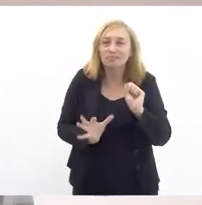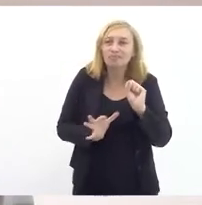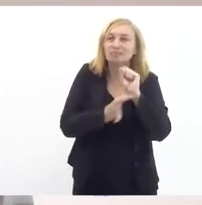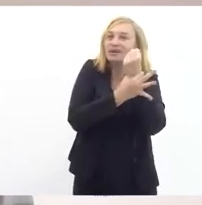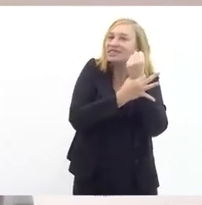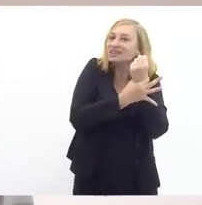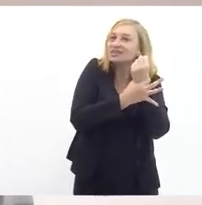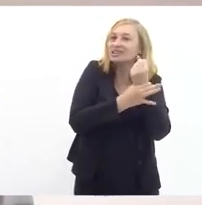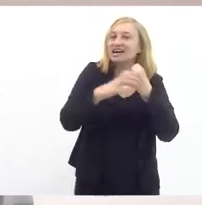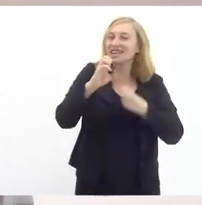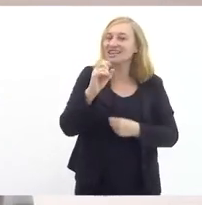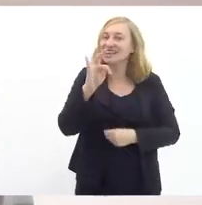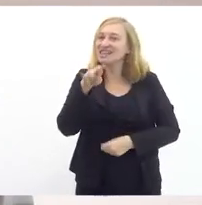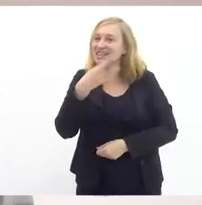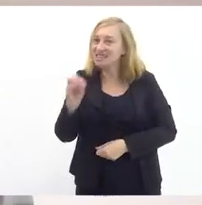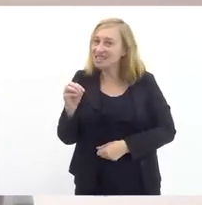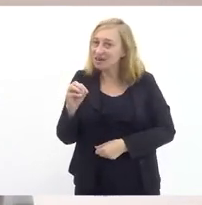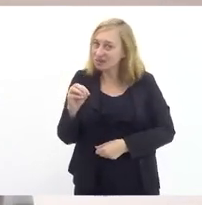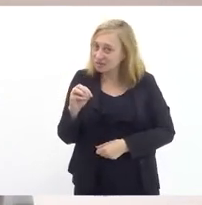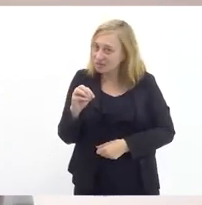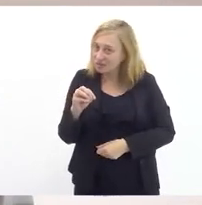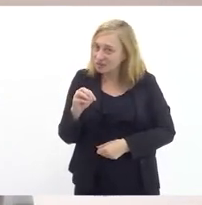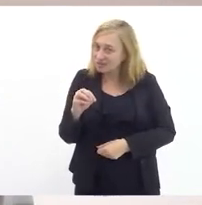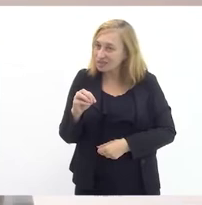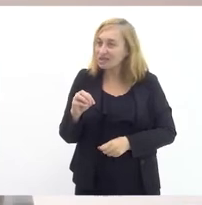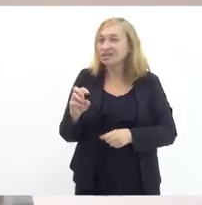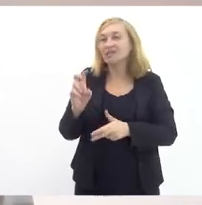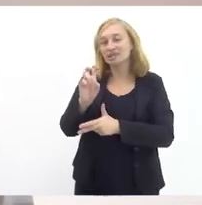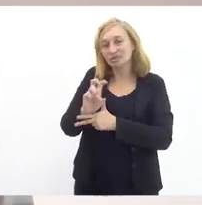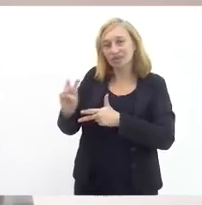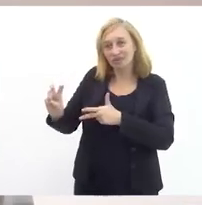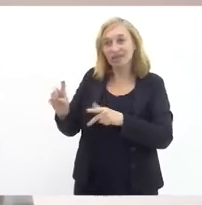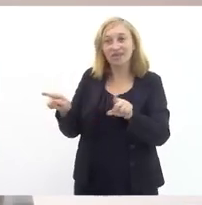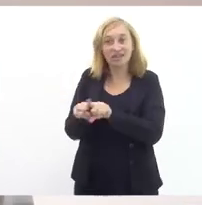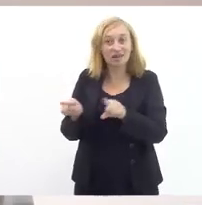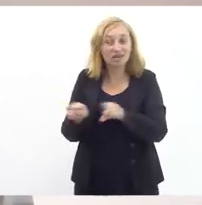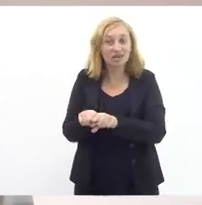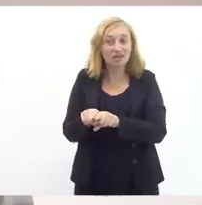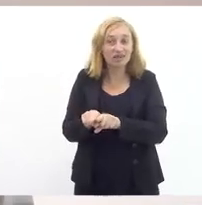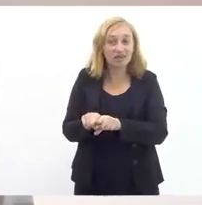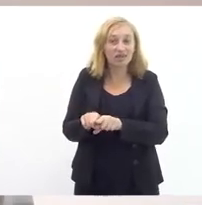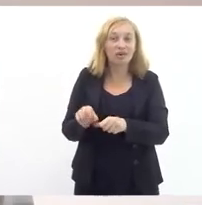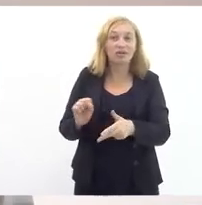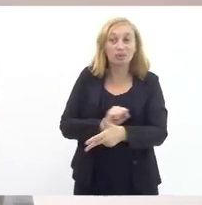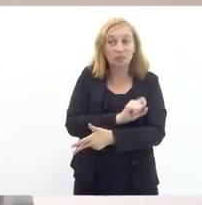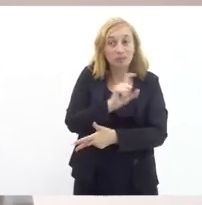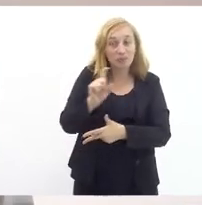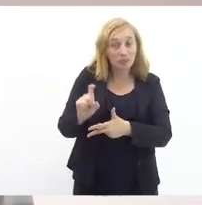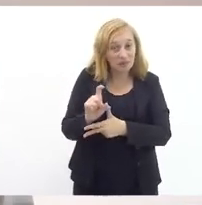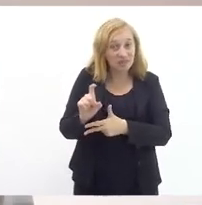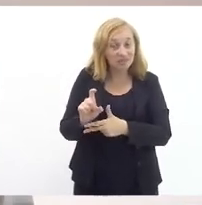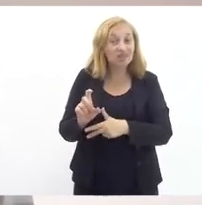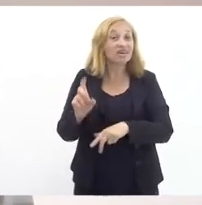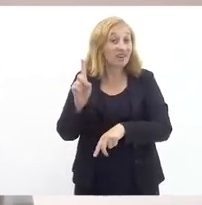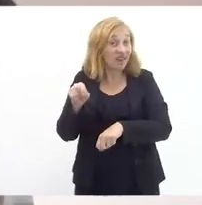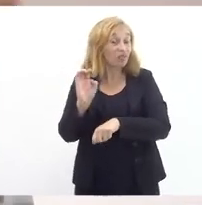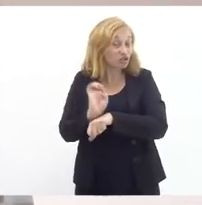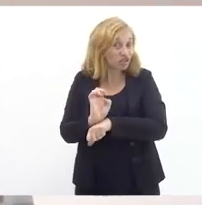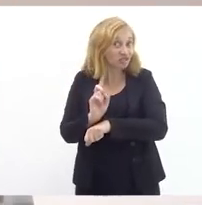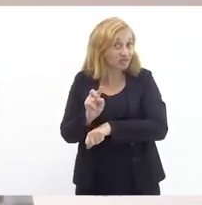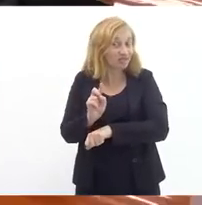nas estações, além da Supervia, é o poder concedente, é o Estado.